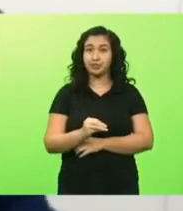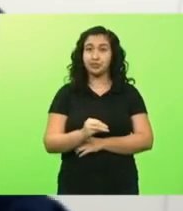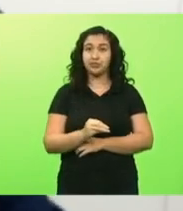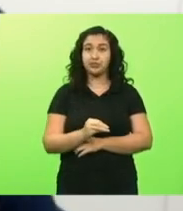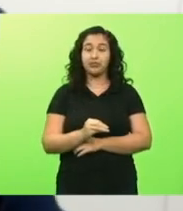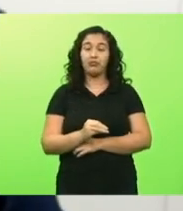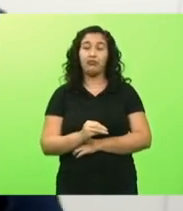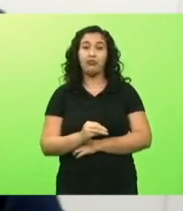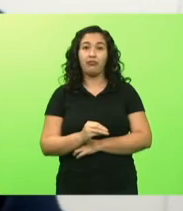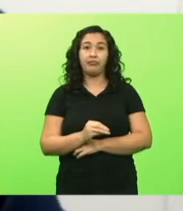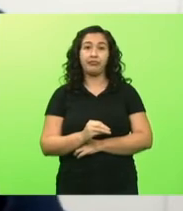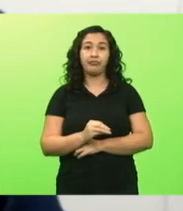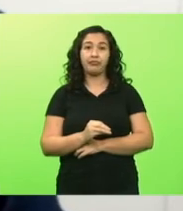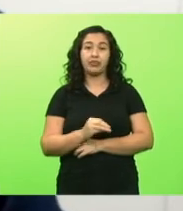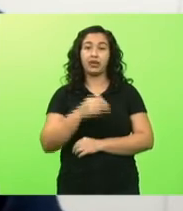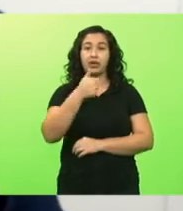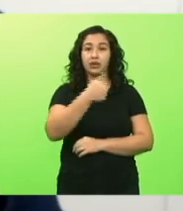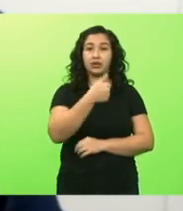causas,